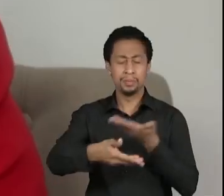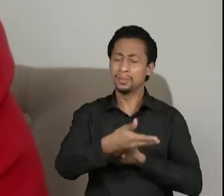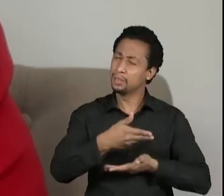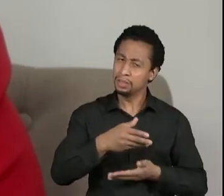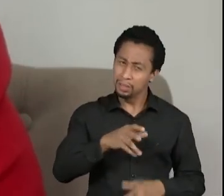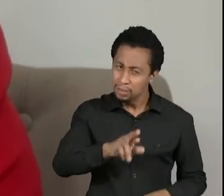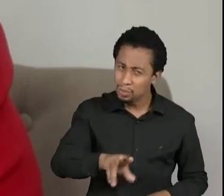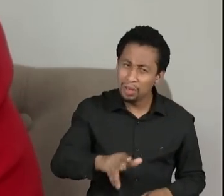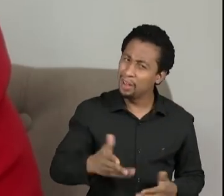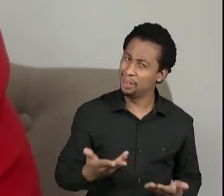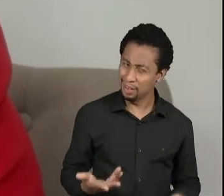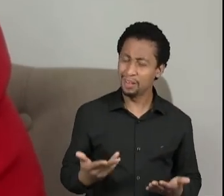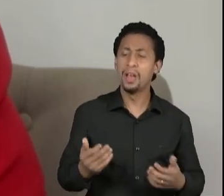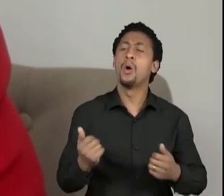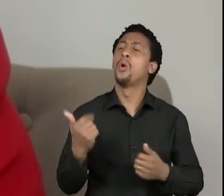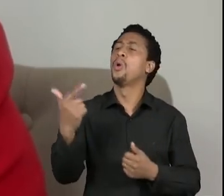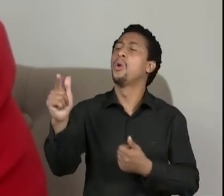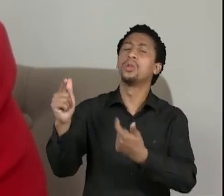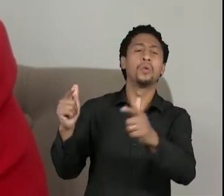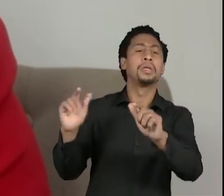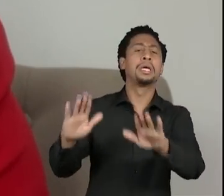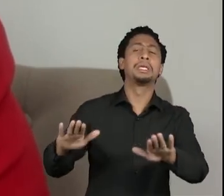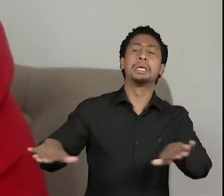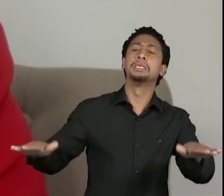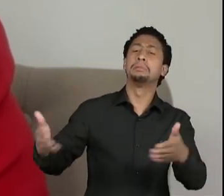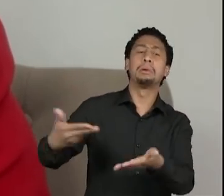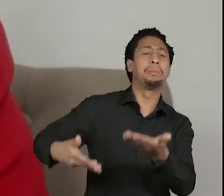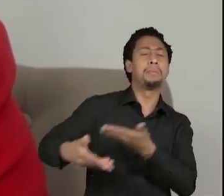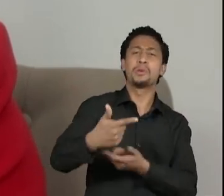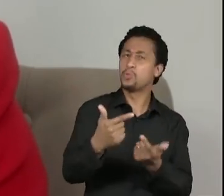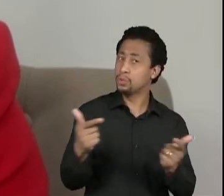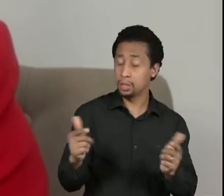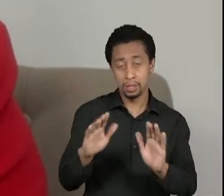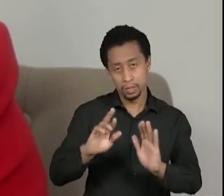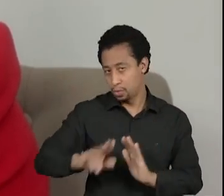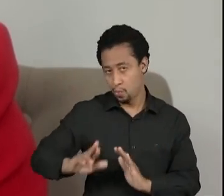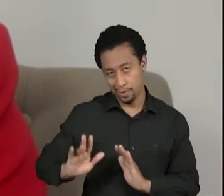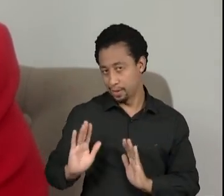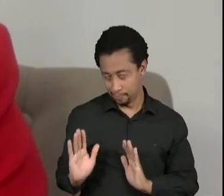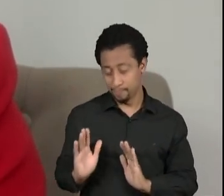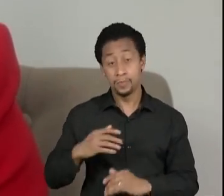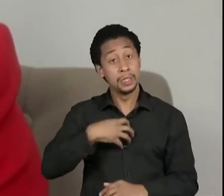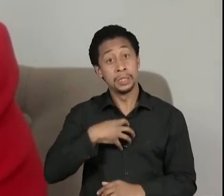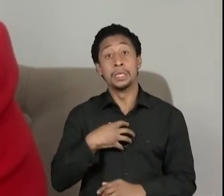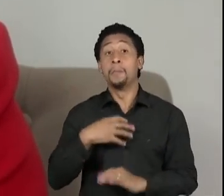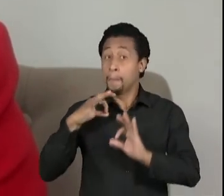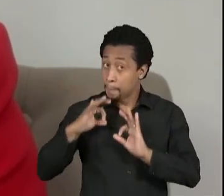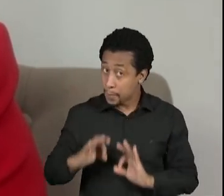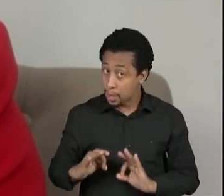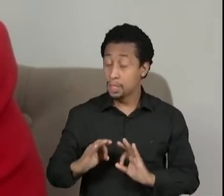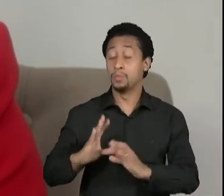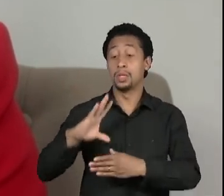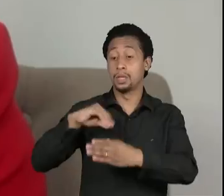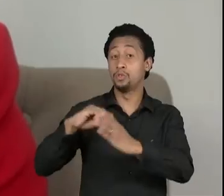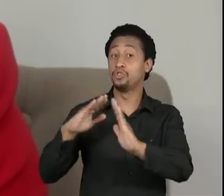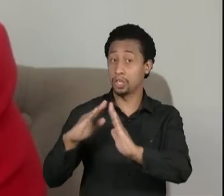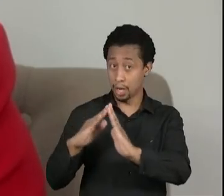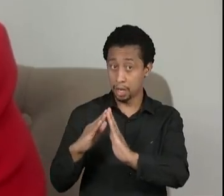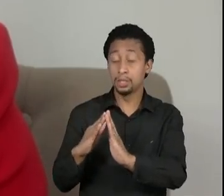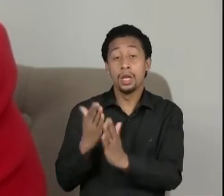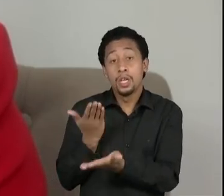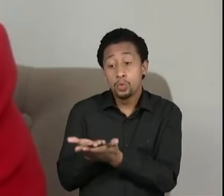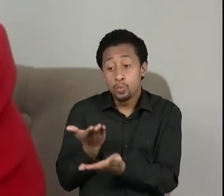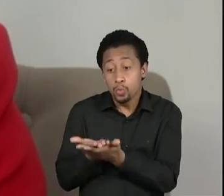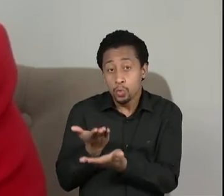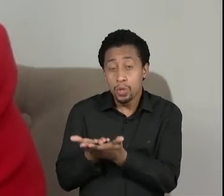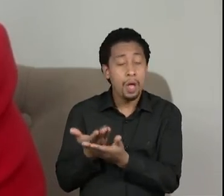diferentes, de situações de vida diferentes. Na prática, não é dessa forma, né? A gente tem horário para